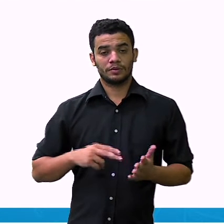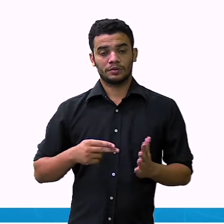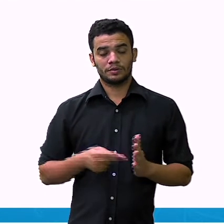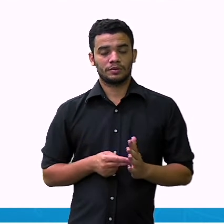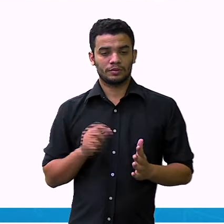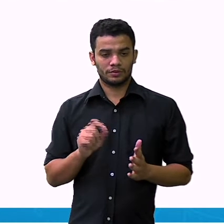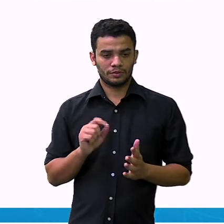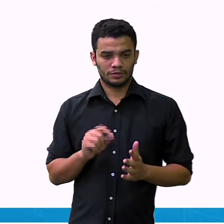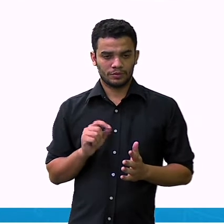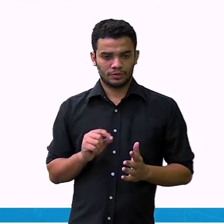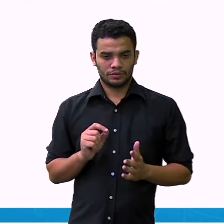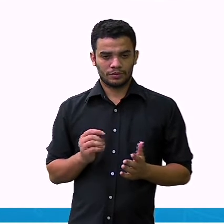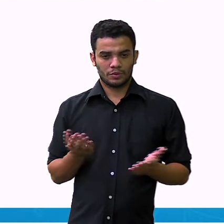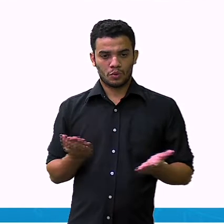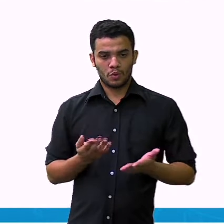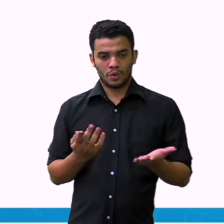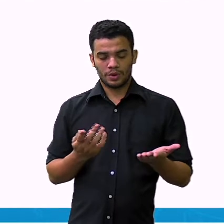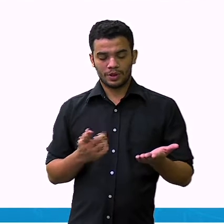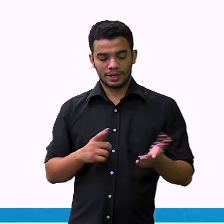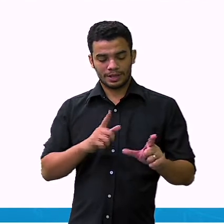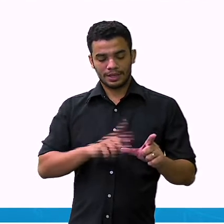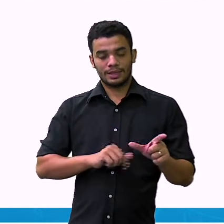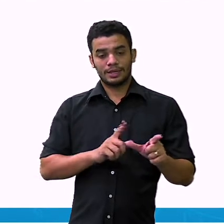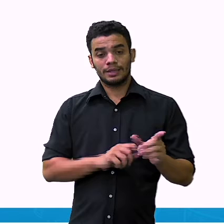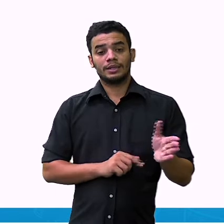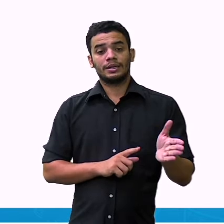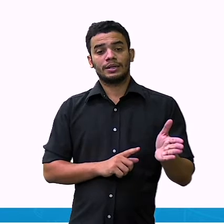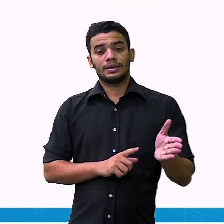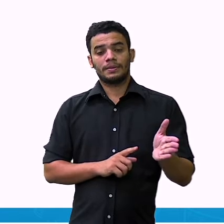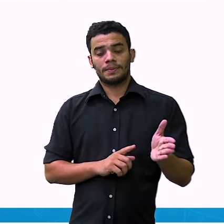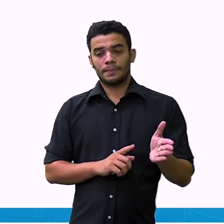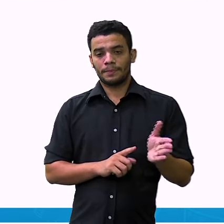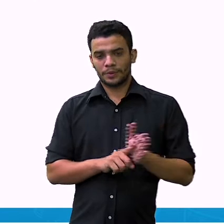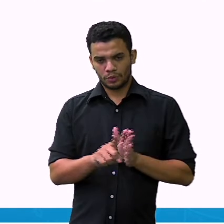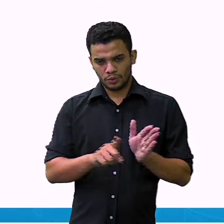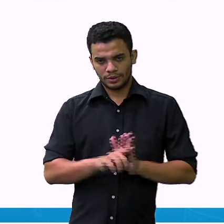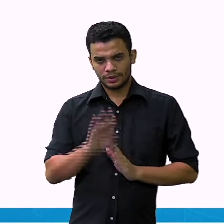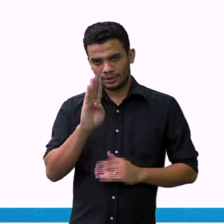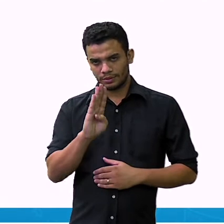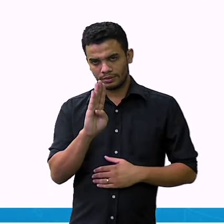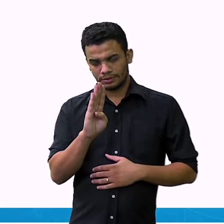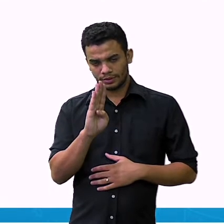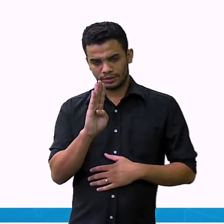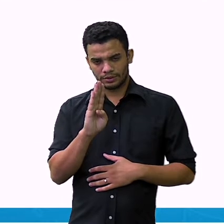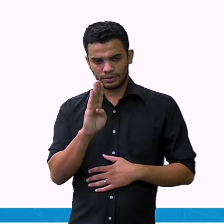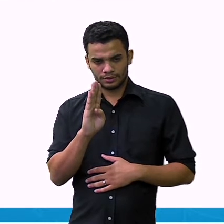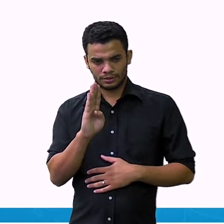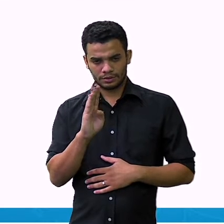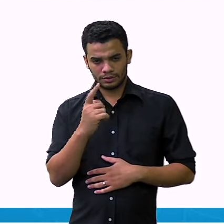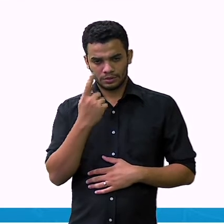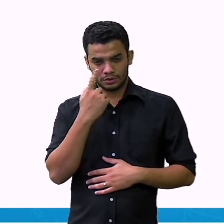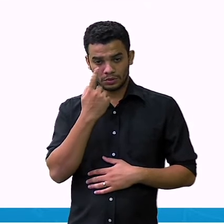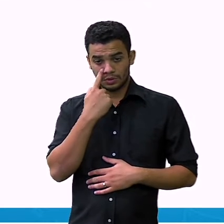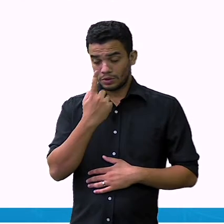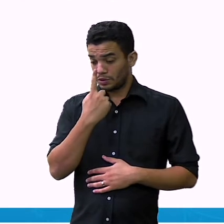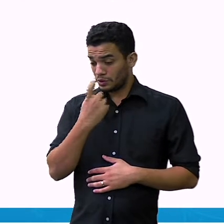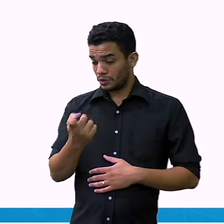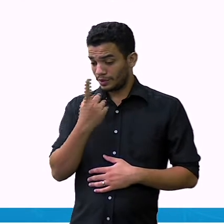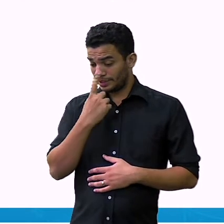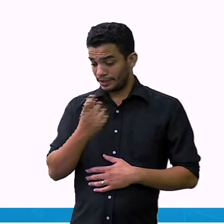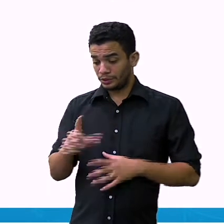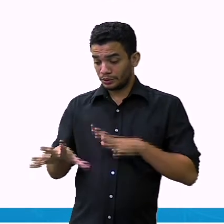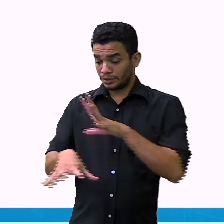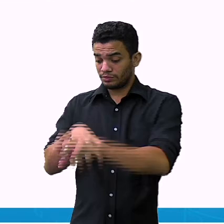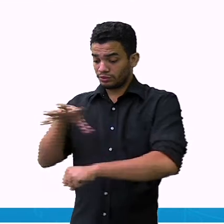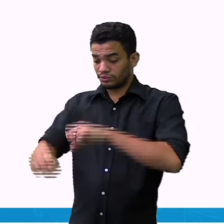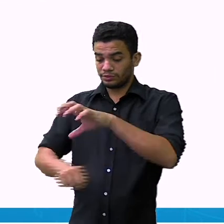da escola. Letra B. Qual foi o lixo recolhido em menor quantidade? Então, agora nós